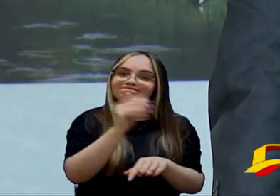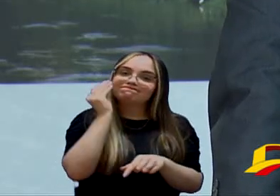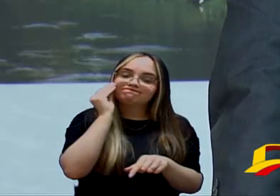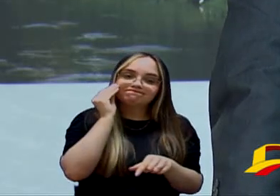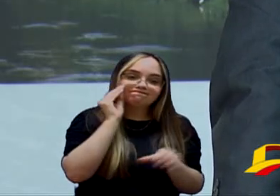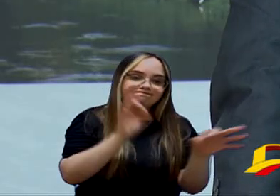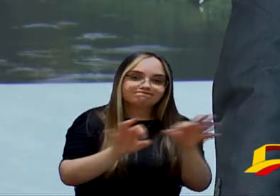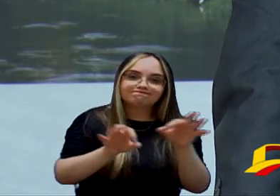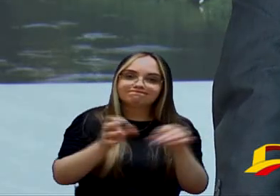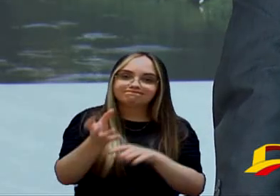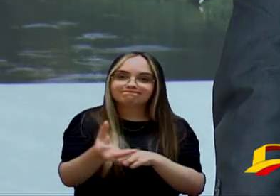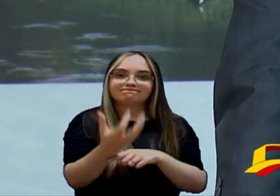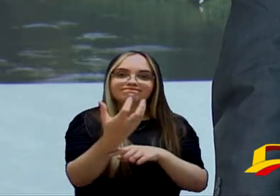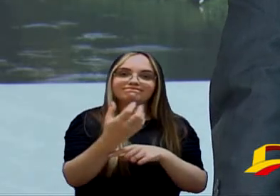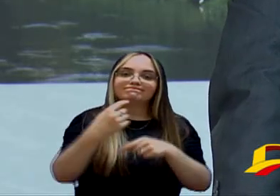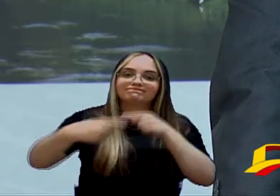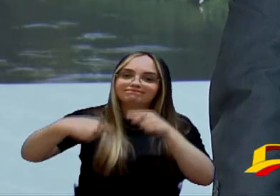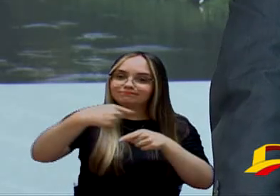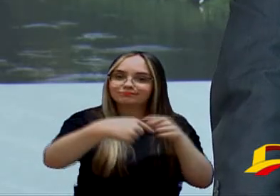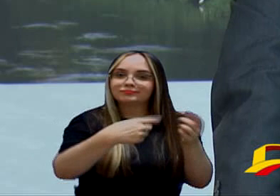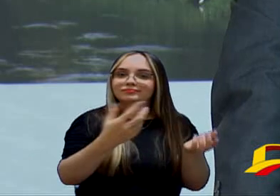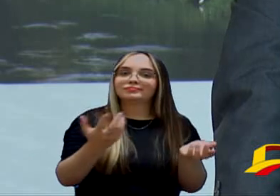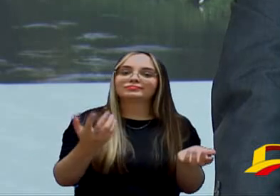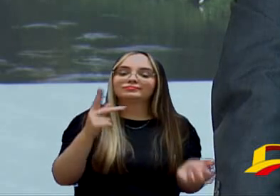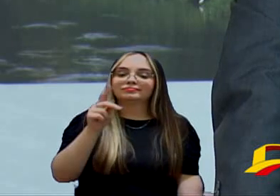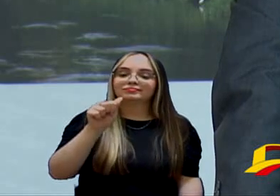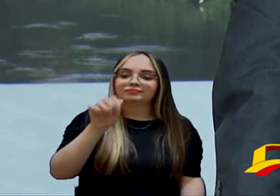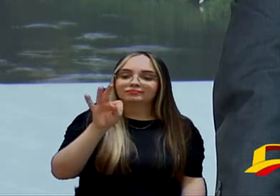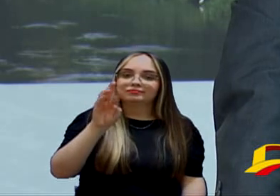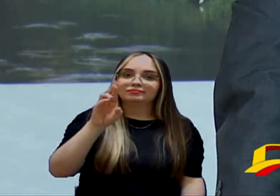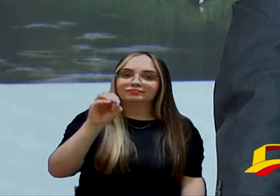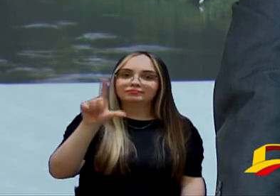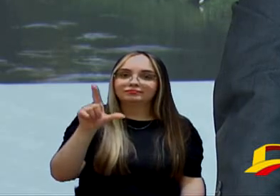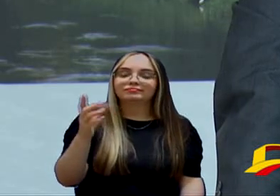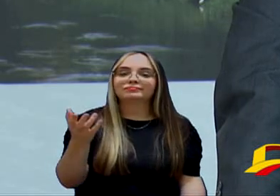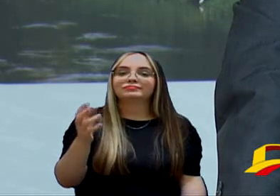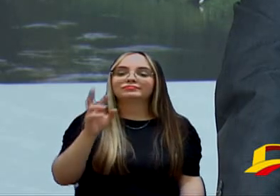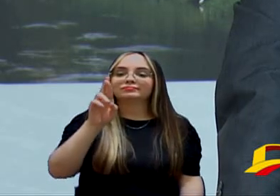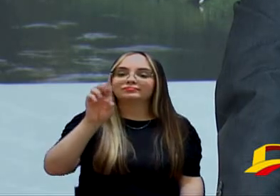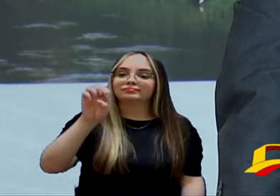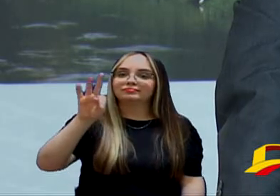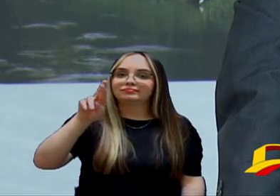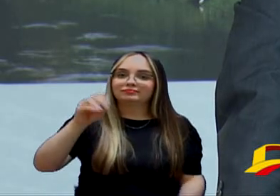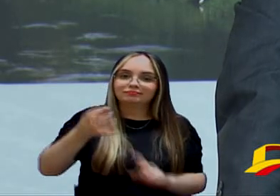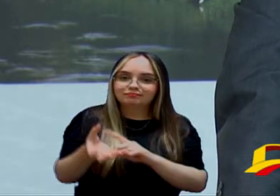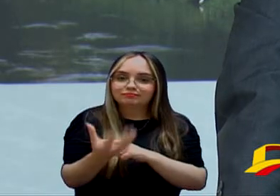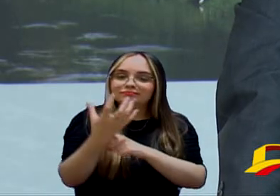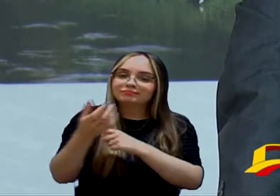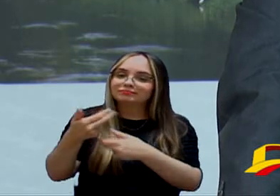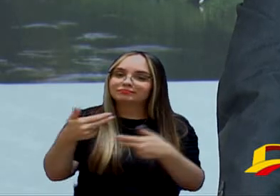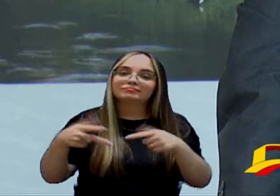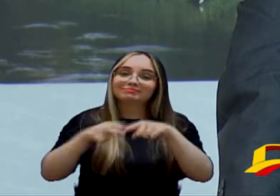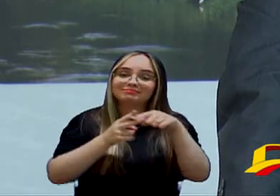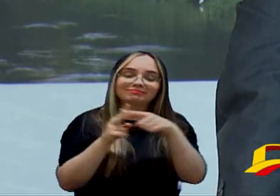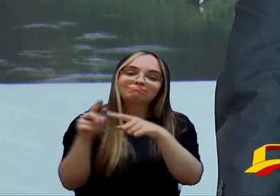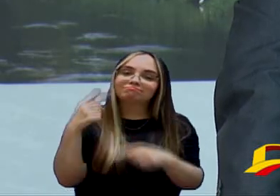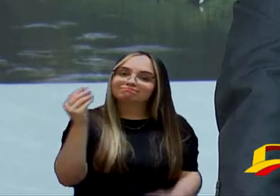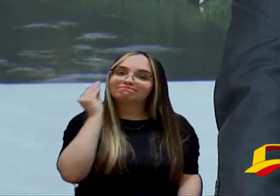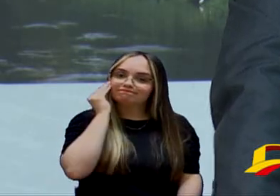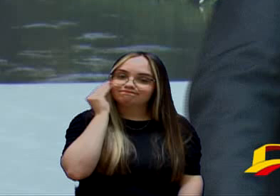são máquinas Patrol retro fazendo toda a parte de manutenção